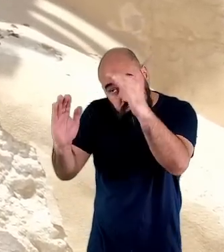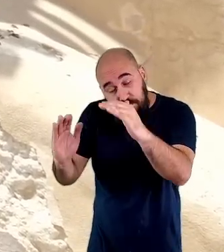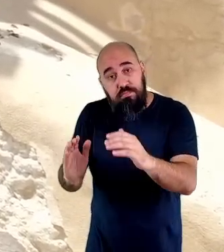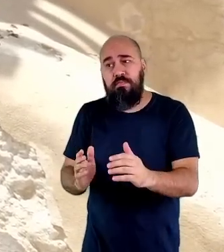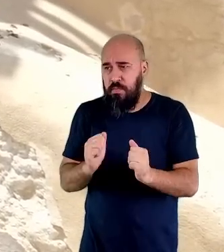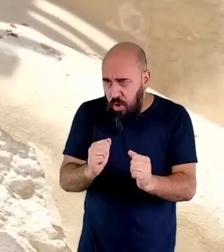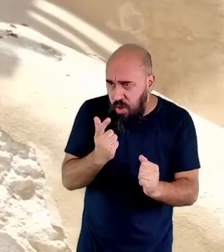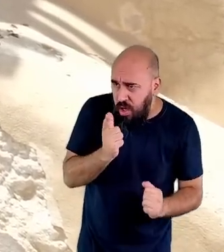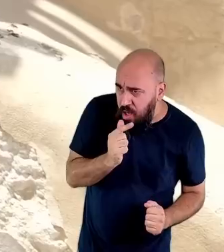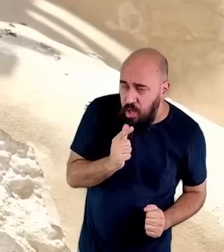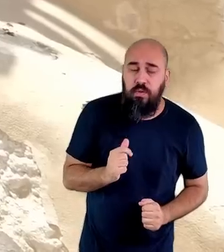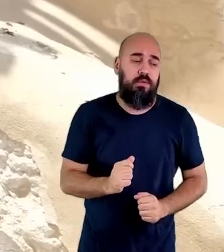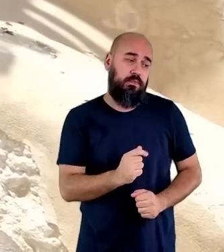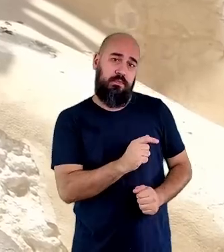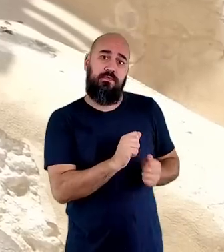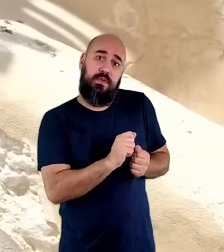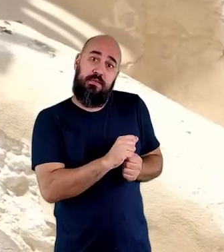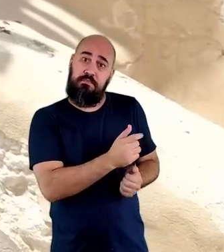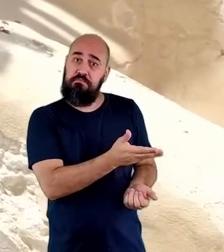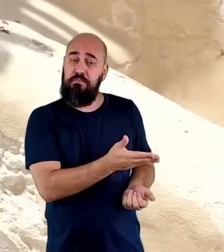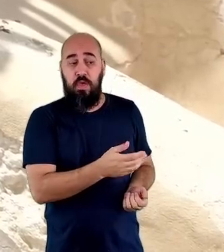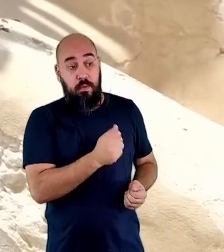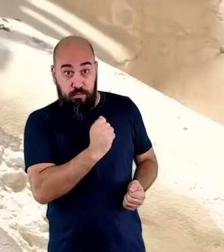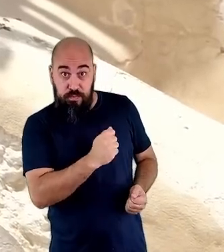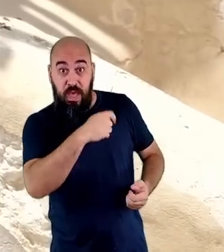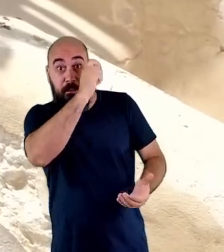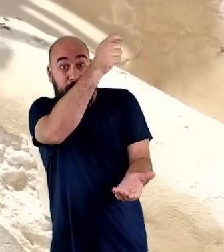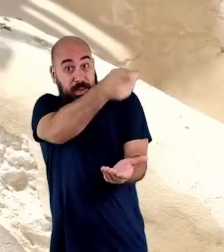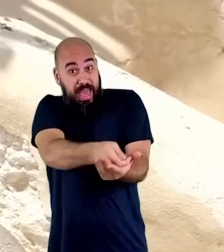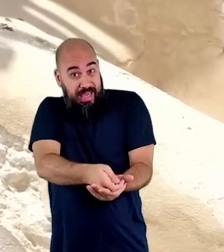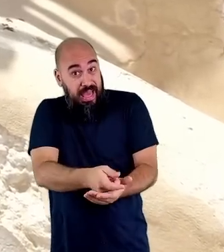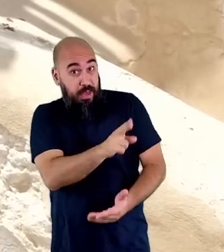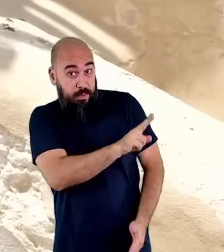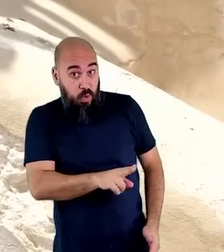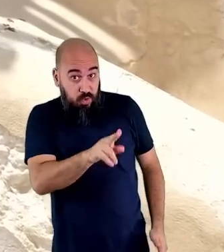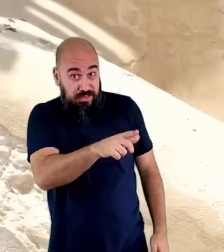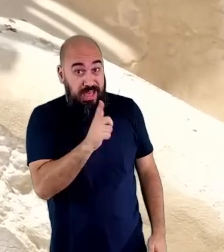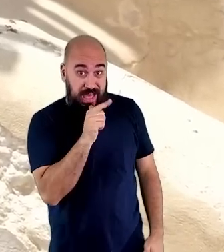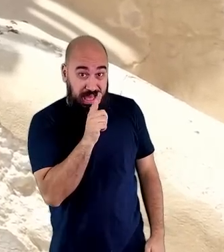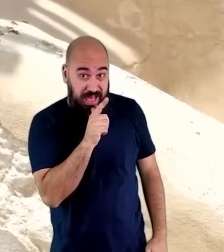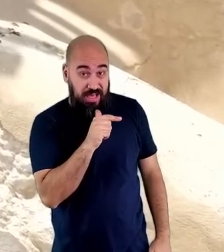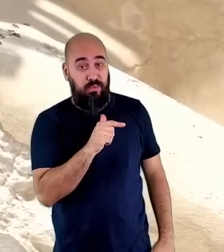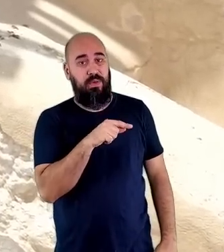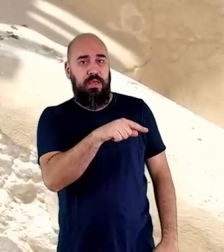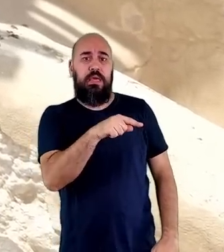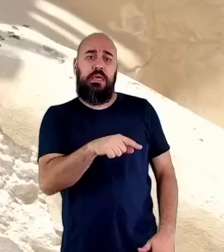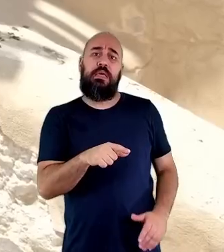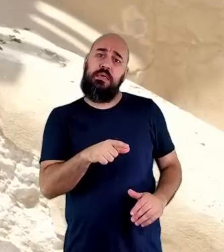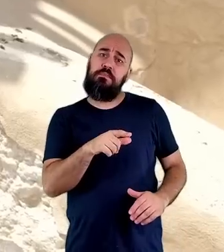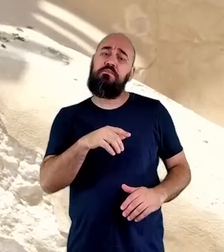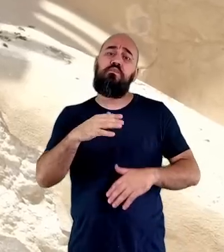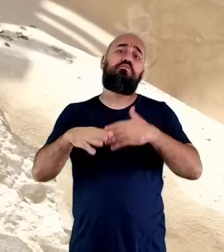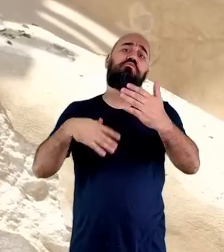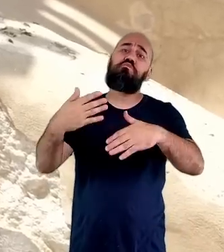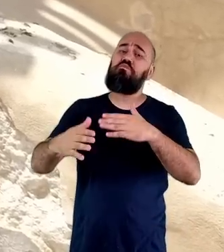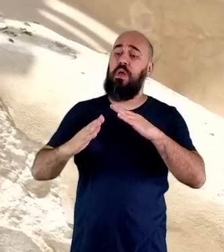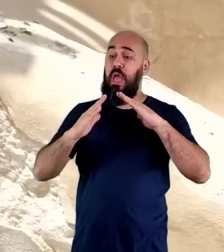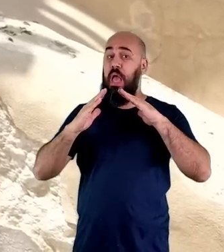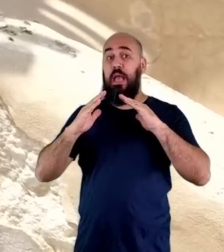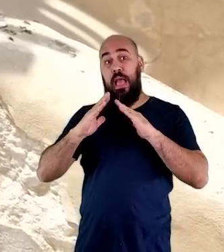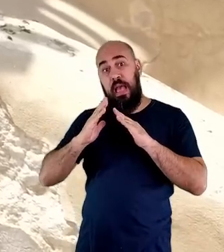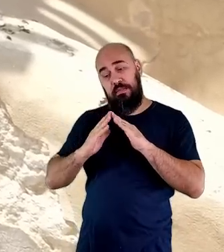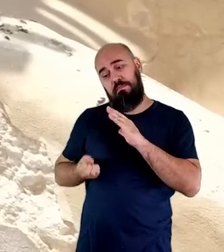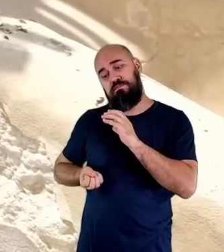patriarcas. Eles pagavam um imposto para usar a água e, com o tempo, famílias se assentavam em torno desse lugar e uma